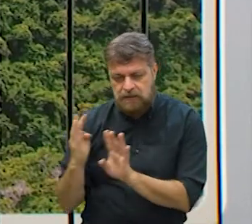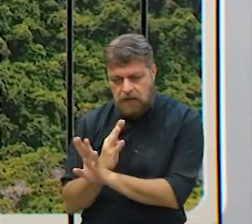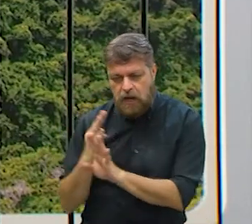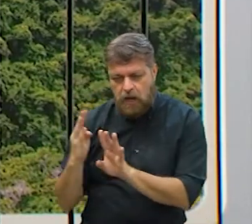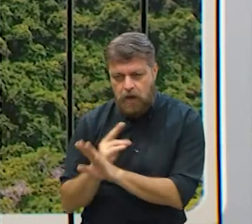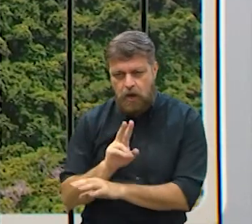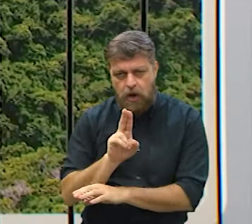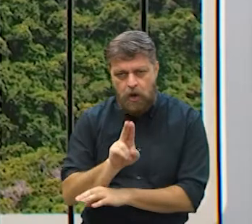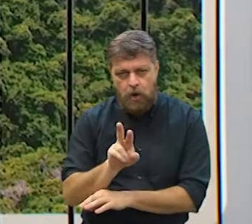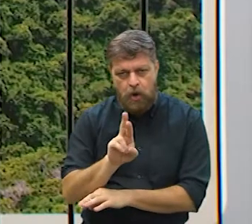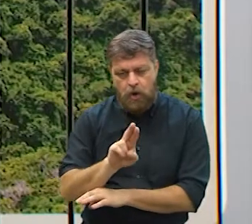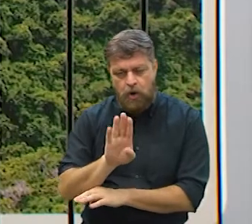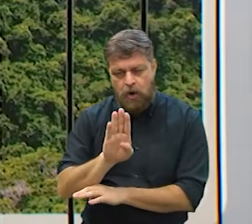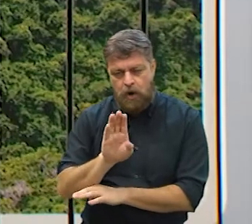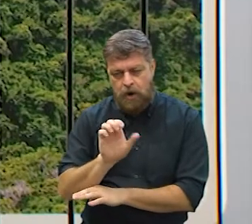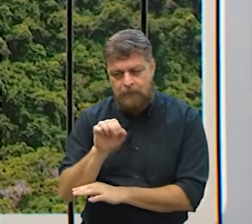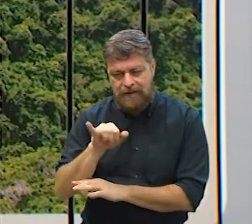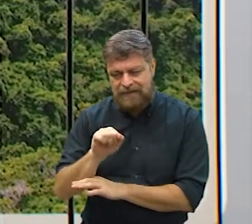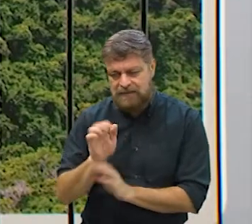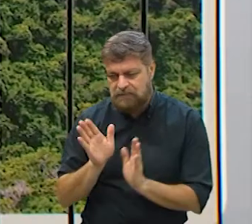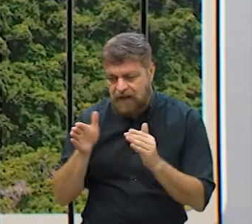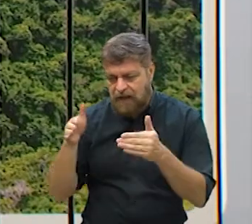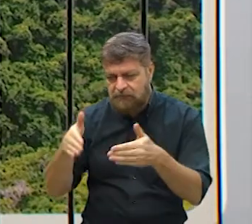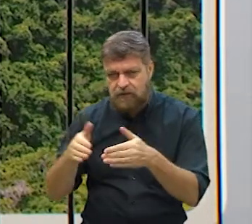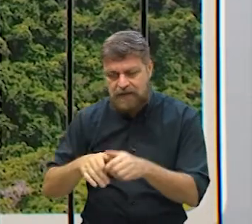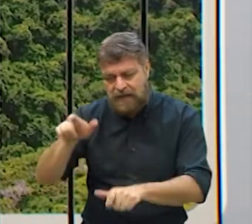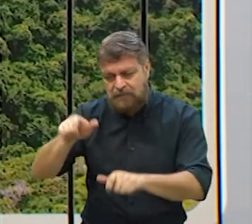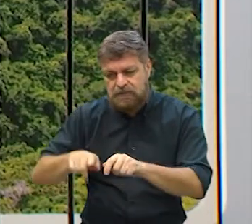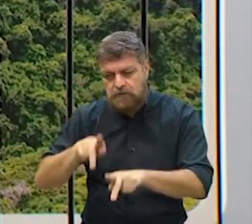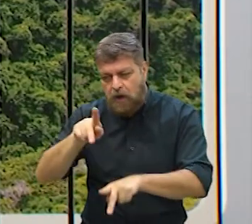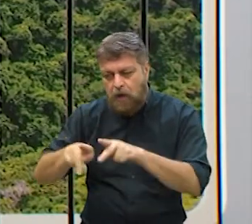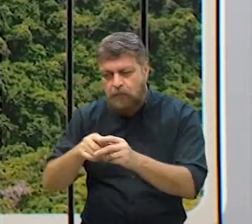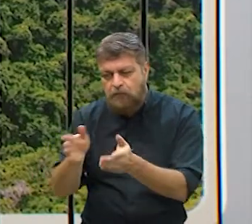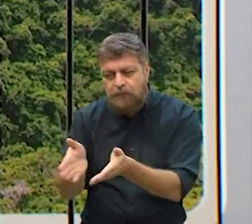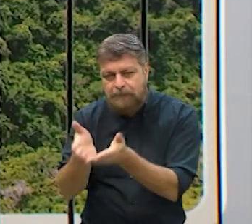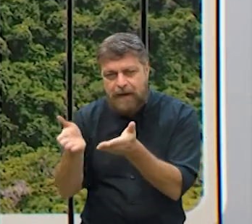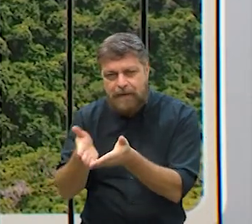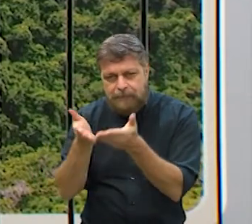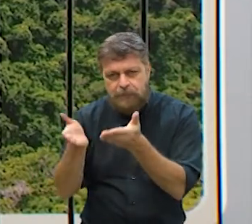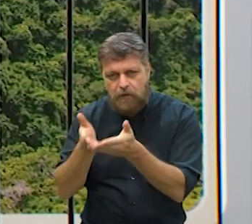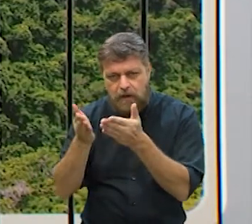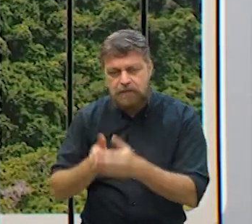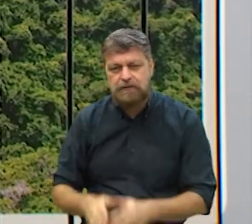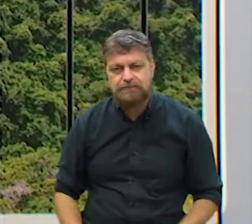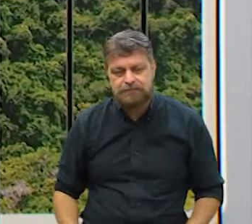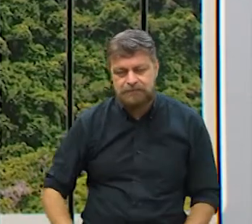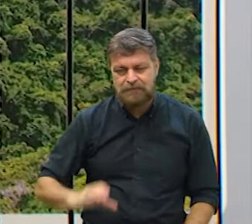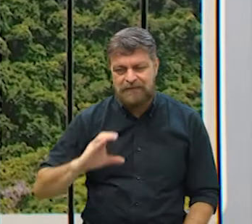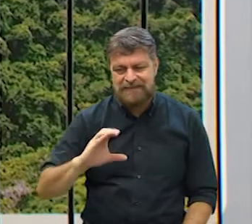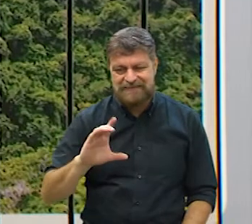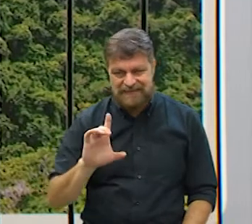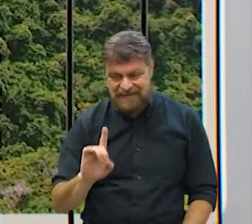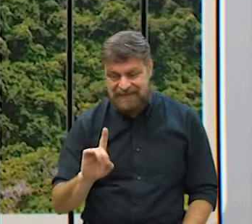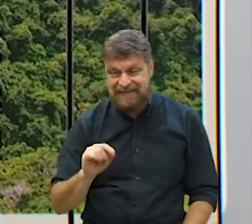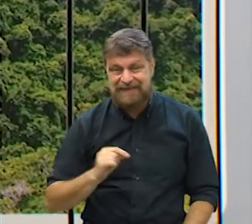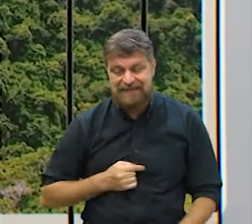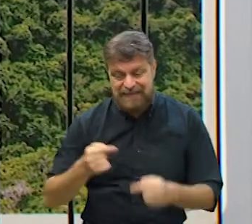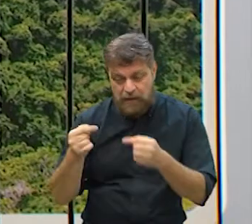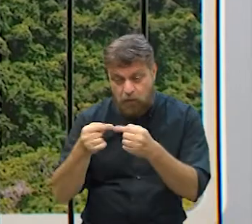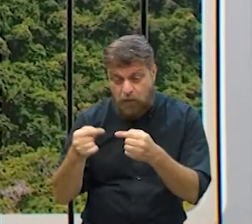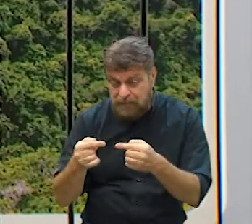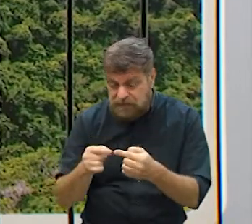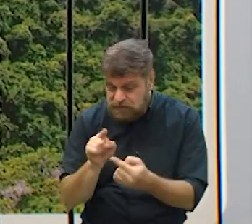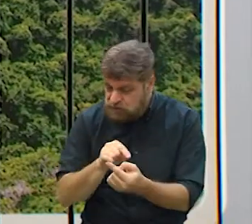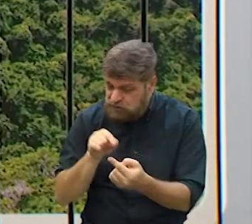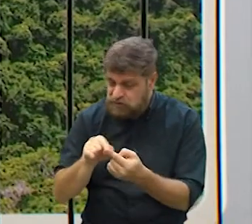tem que se preocupar com classe A e B, que já é muita coisa. Classe C e D trata-se de